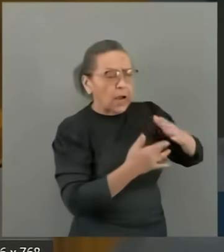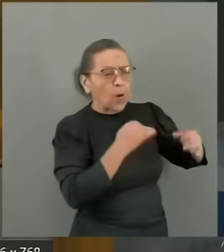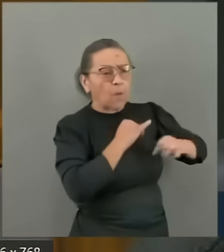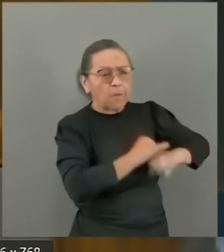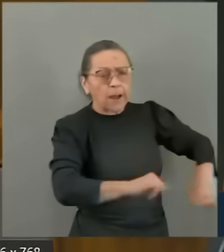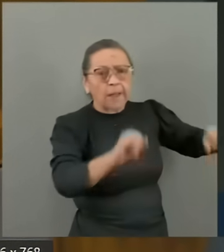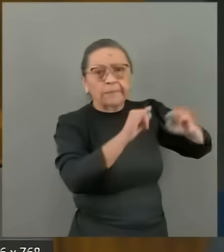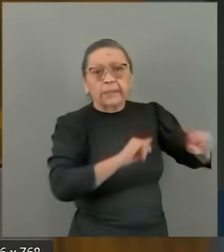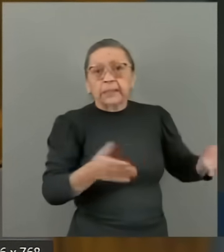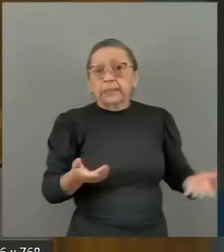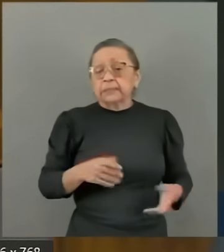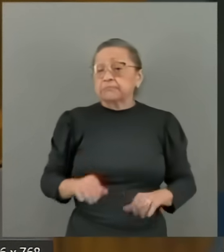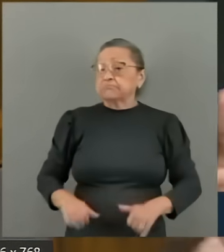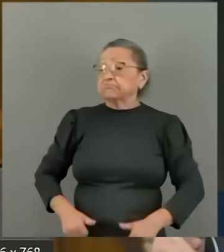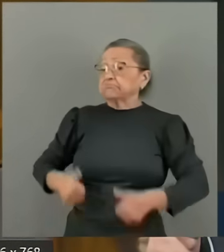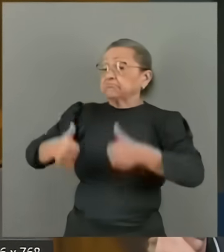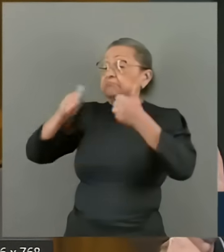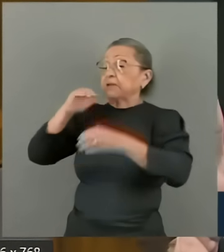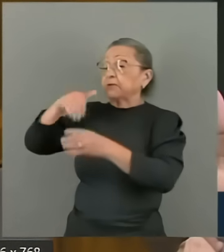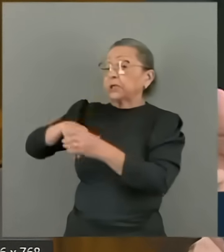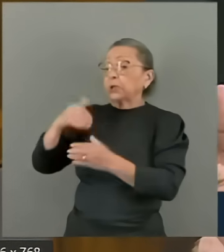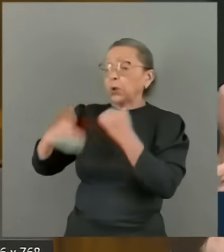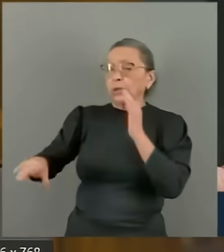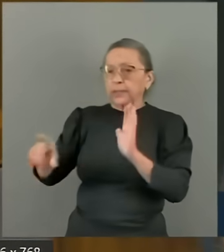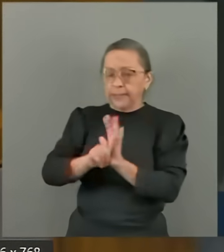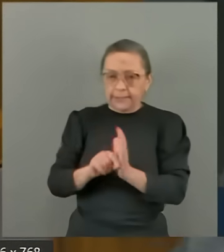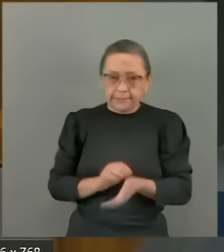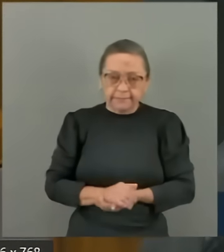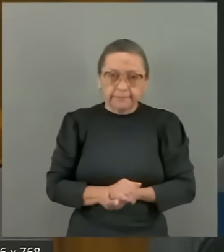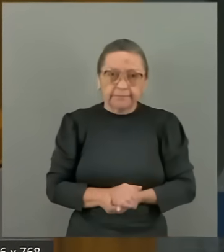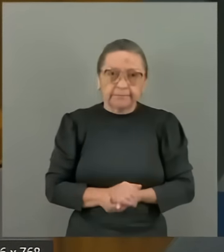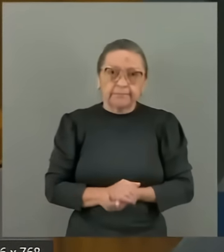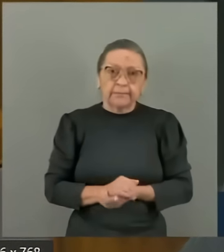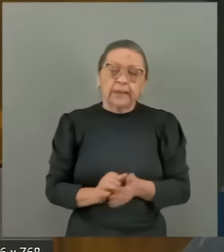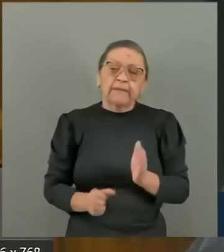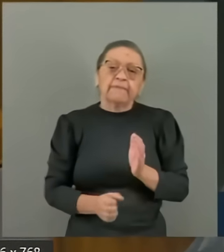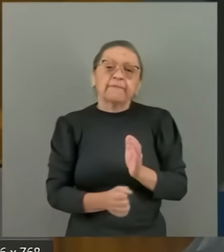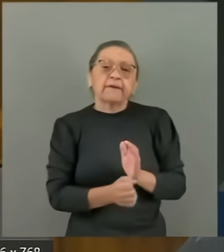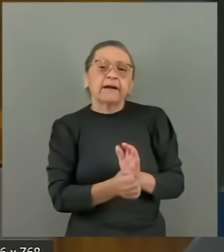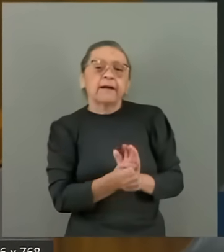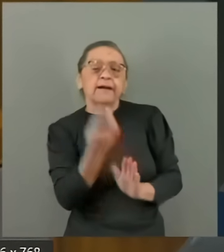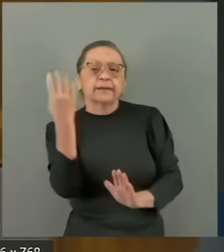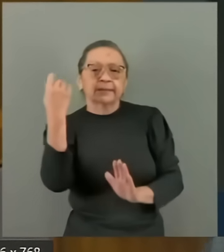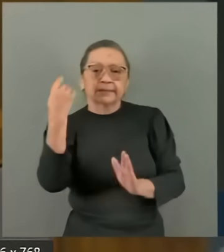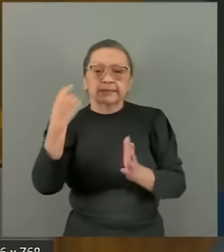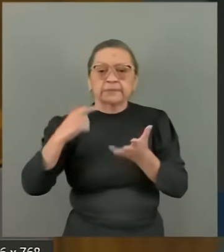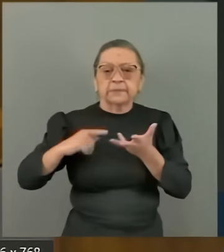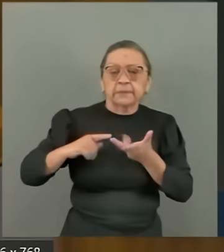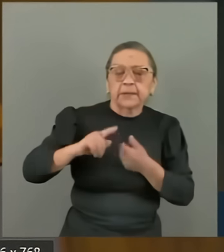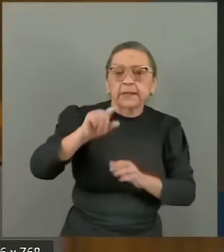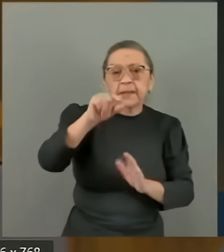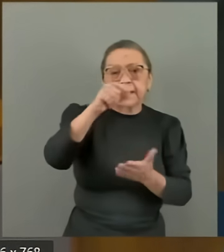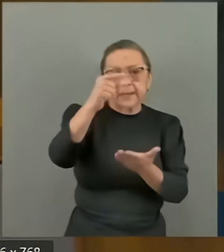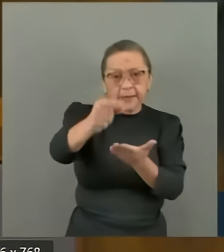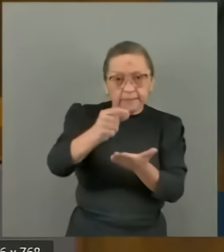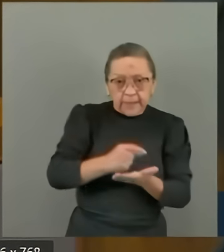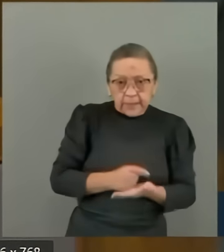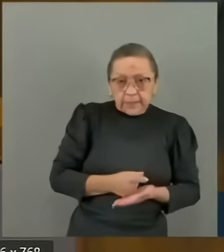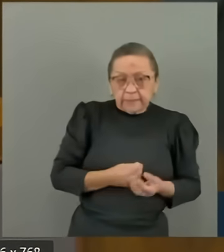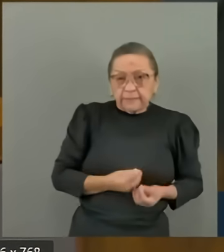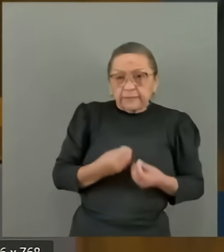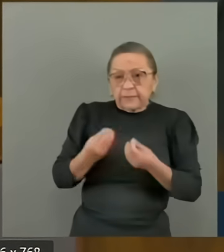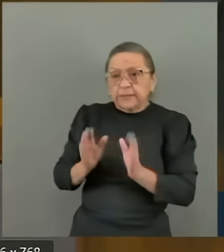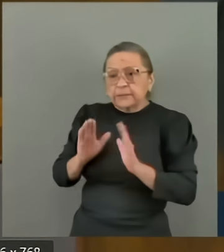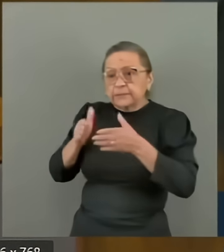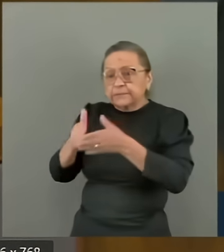se ufanou de ter votado contra a lei. Várias medidas e várias emendas foram apresentadas nesse